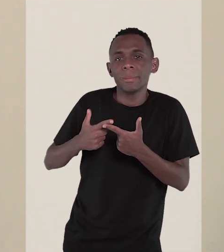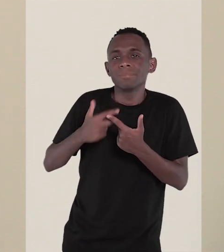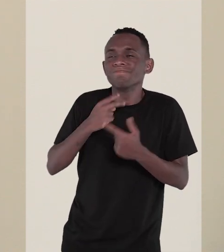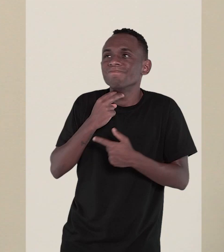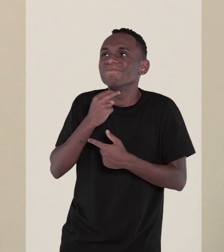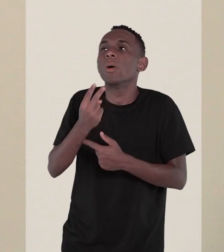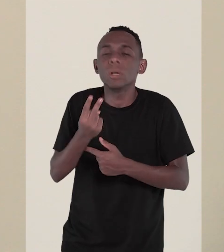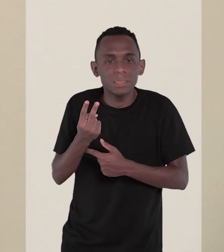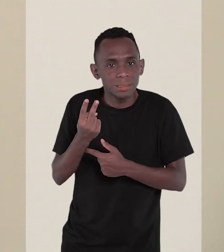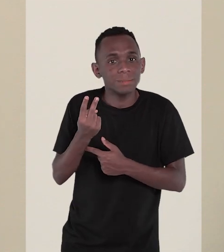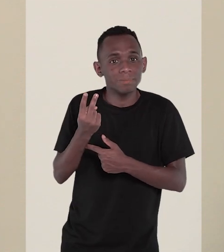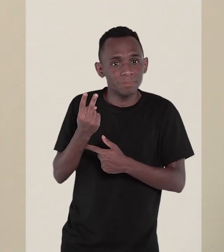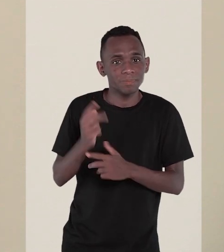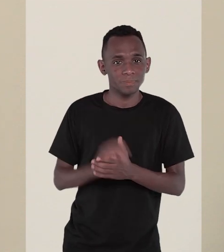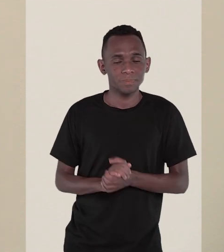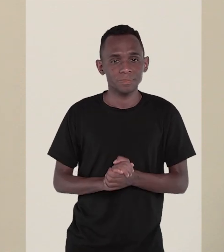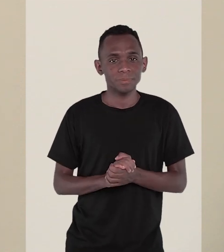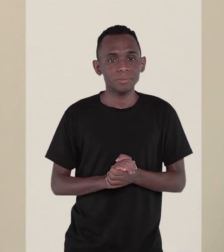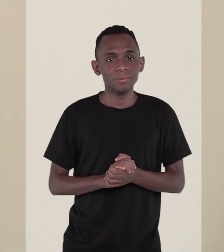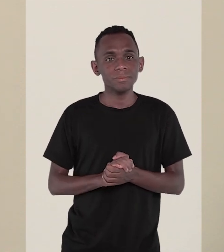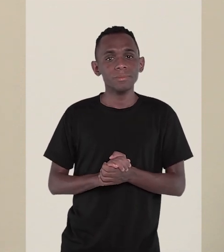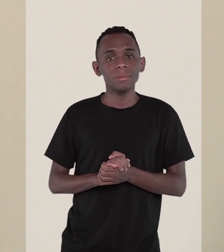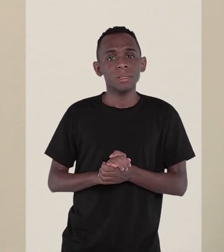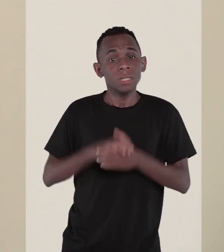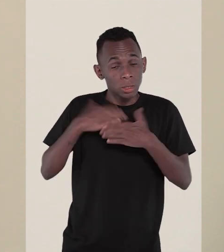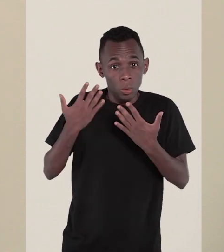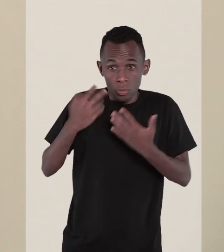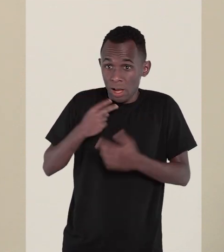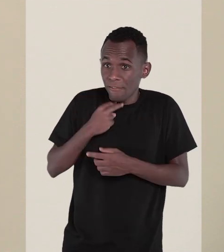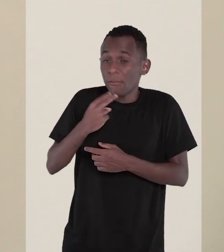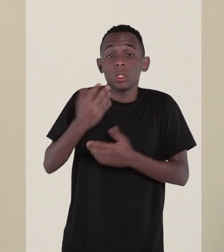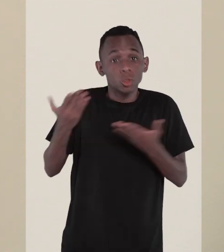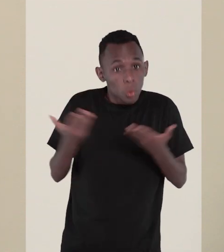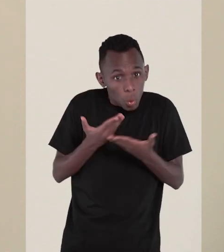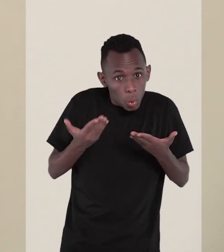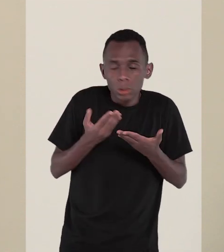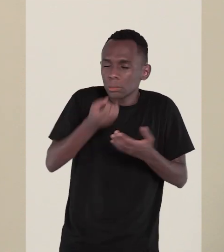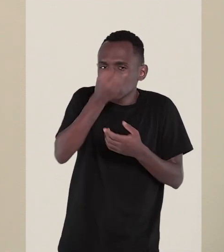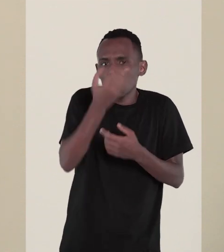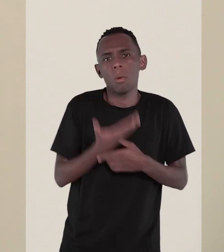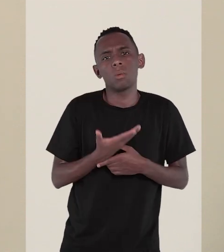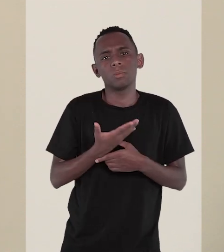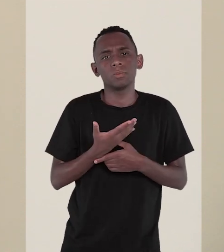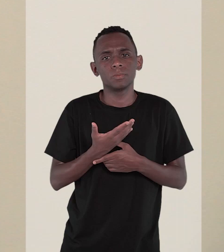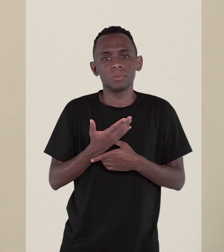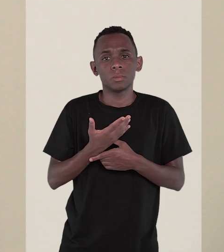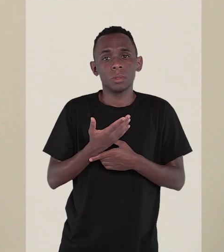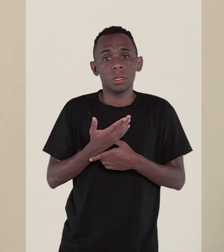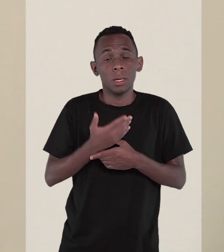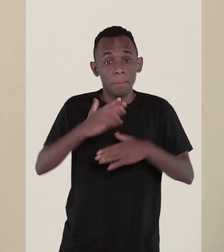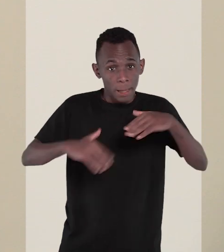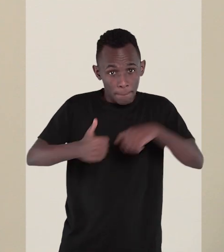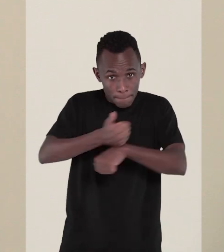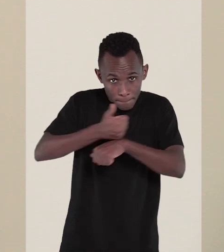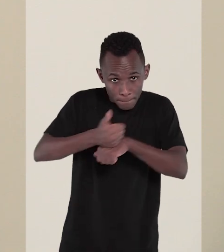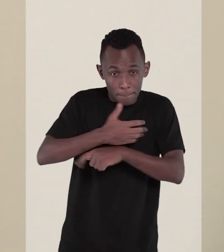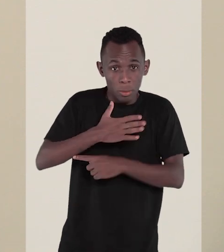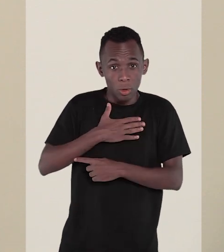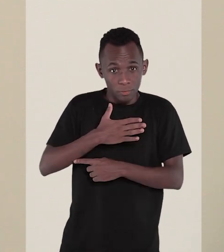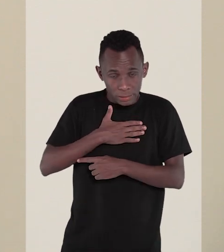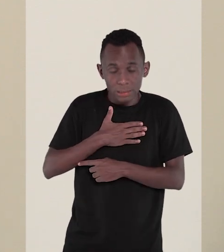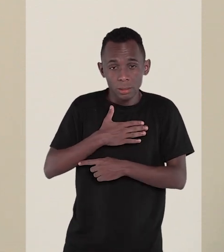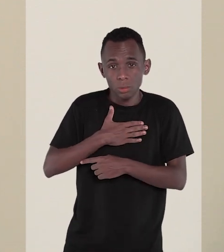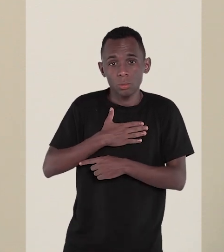o fato de ter uma voz e ela servir para muitas coisas, inclusive para cantar, que acabou sendo a minha